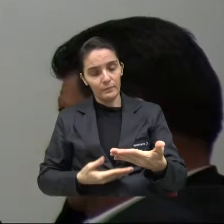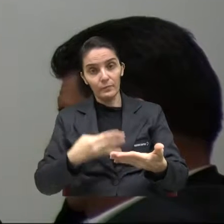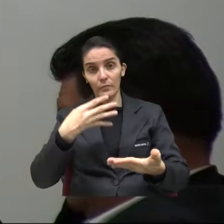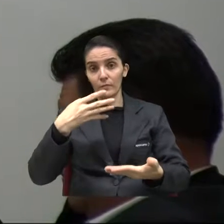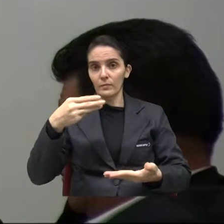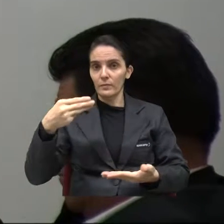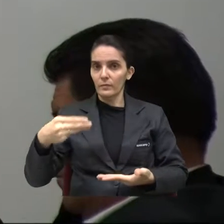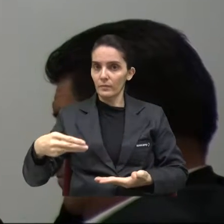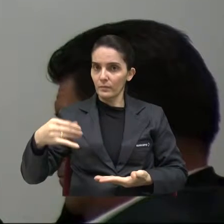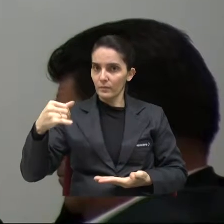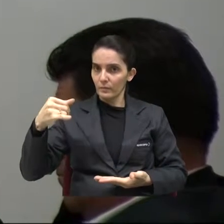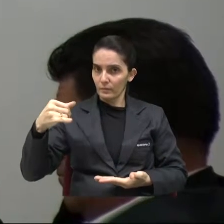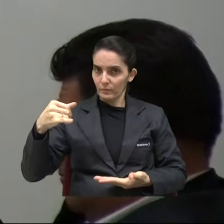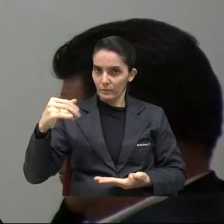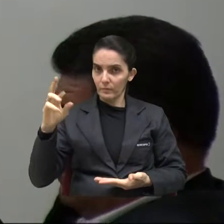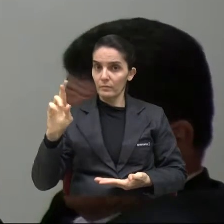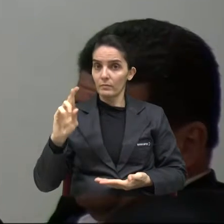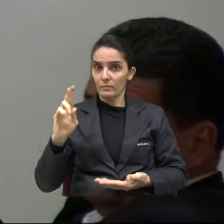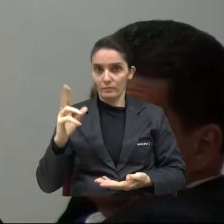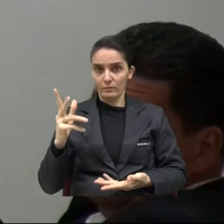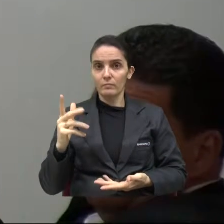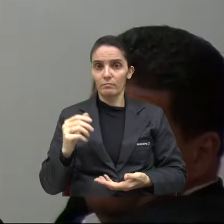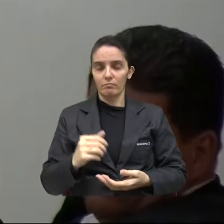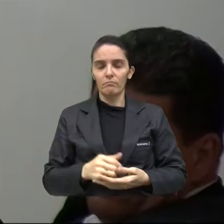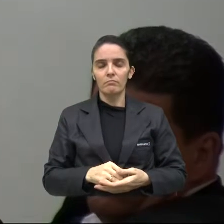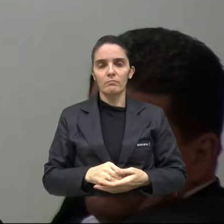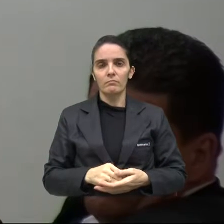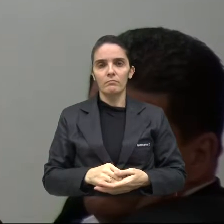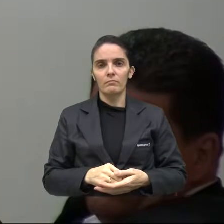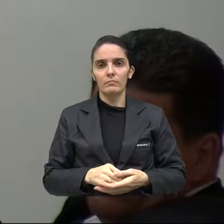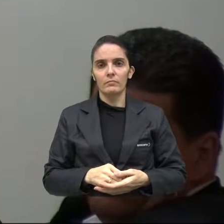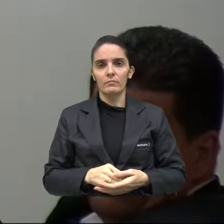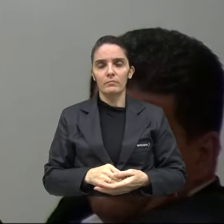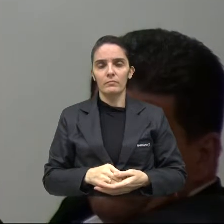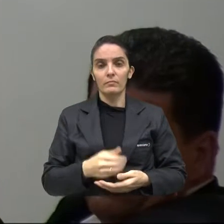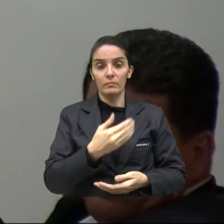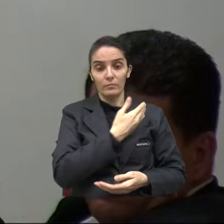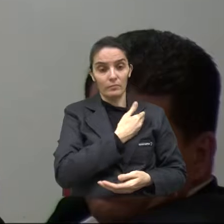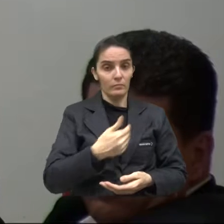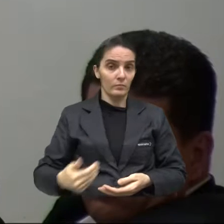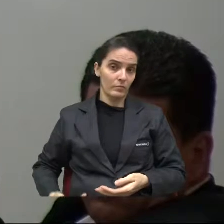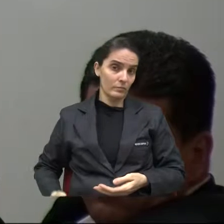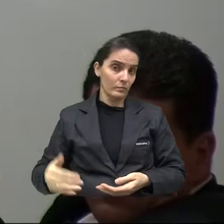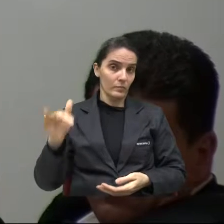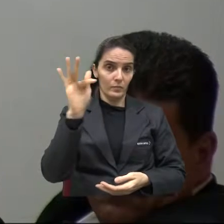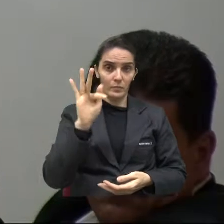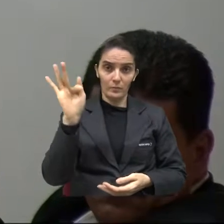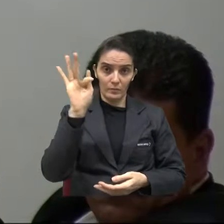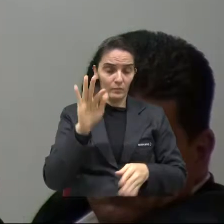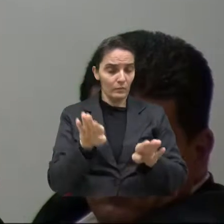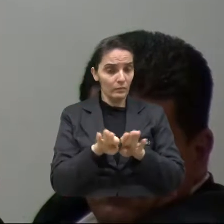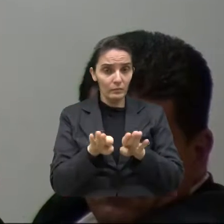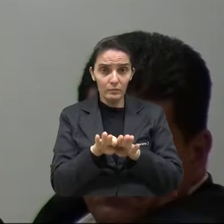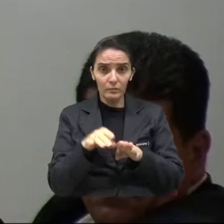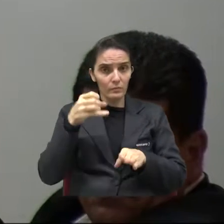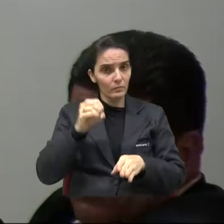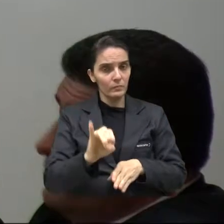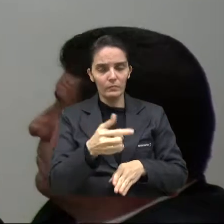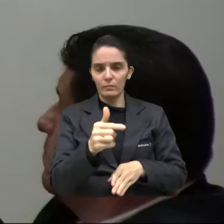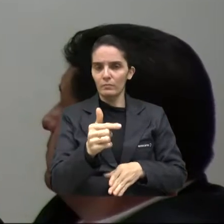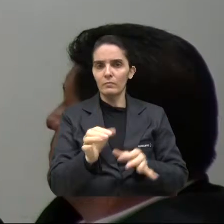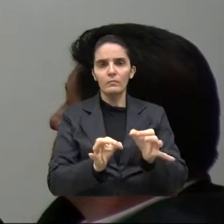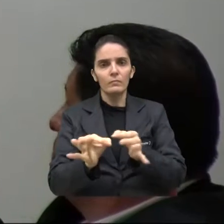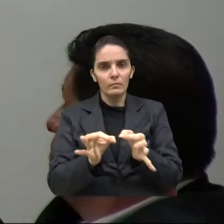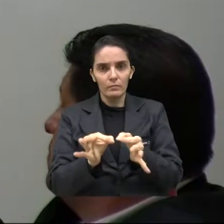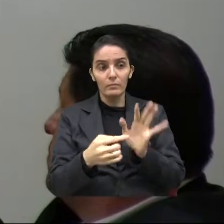milhões de reais e talvez vai aumentar mais. E no governo federal é a mesma coisa. Se você não tiver um